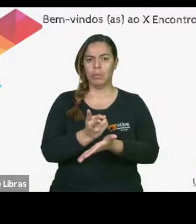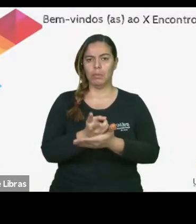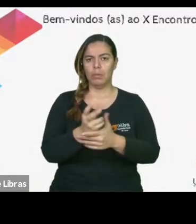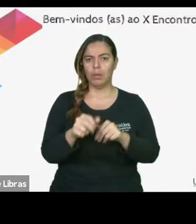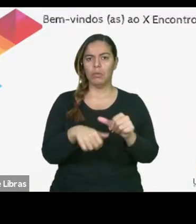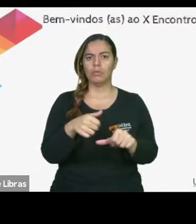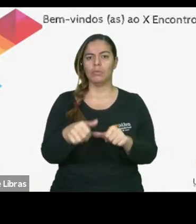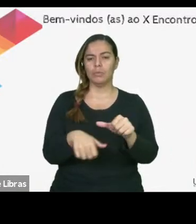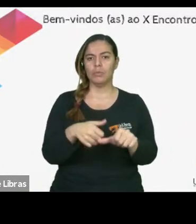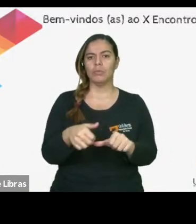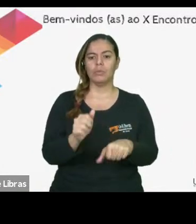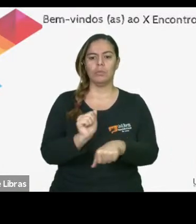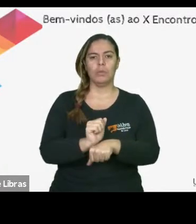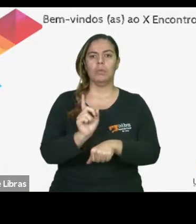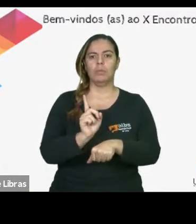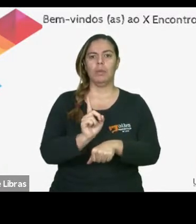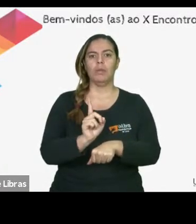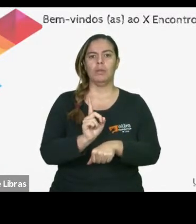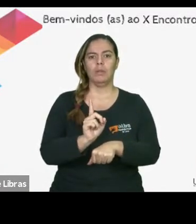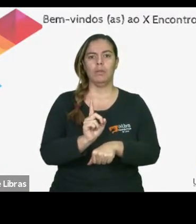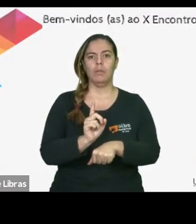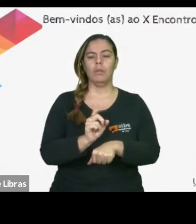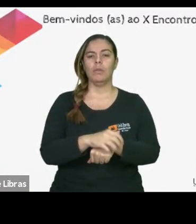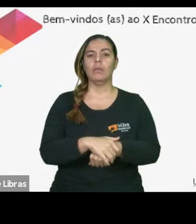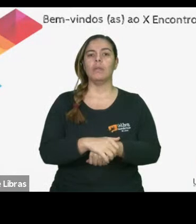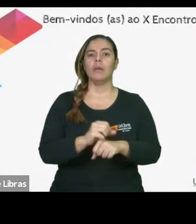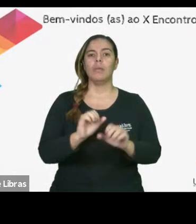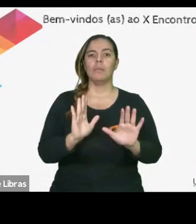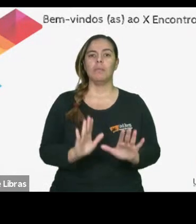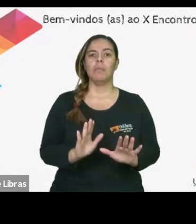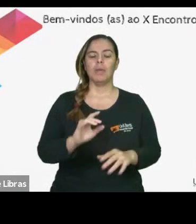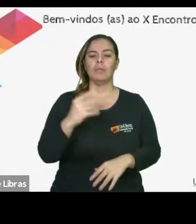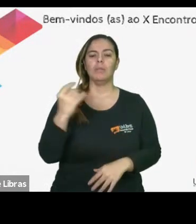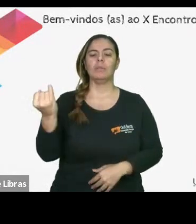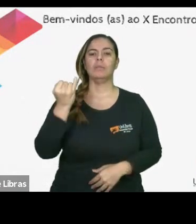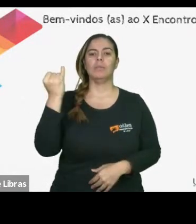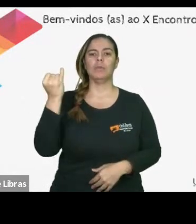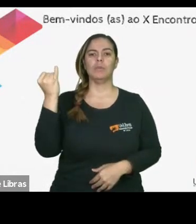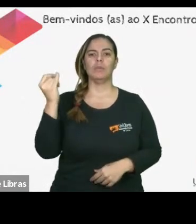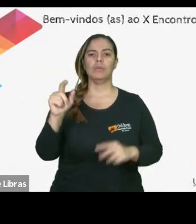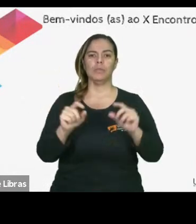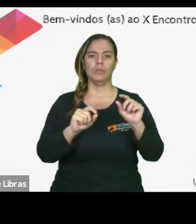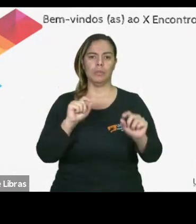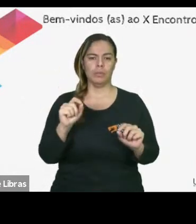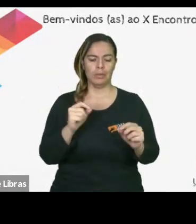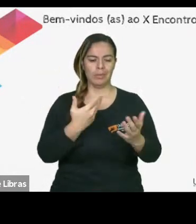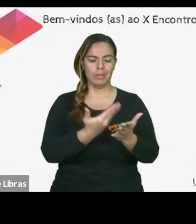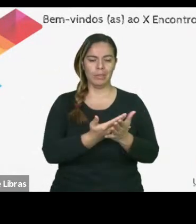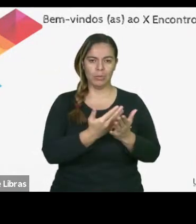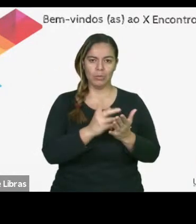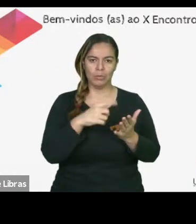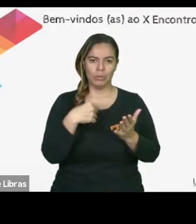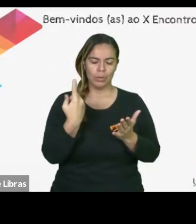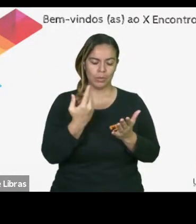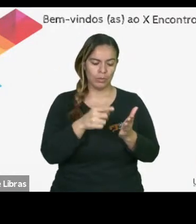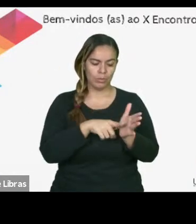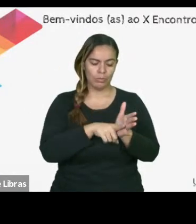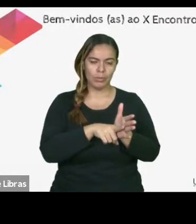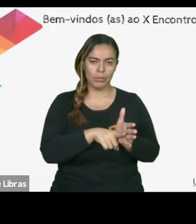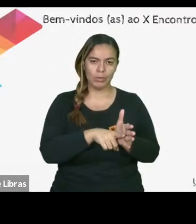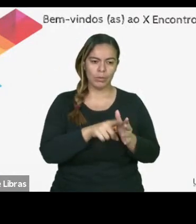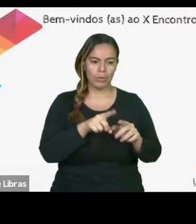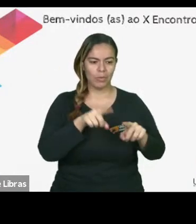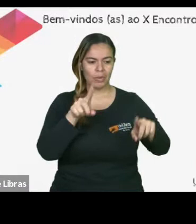vivos. Mas o que importa no estudo que nós fazemos não é a